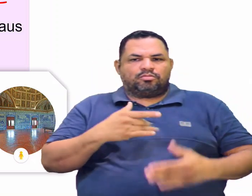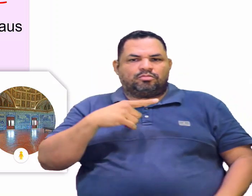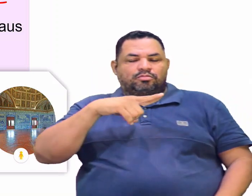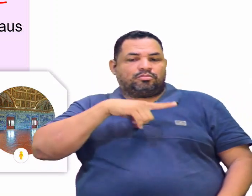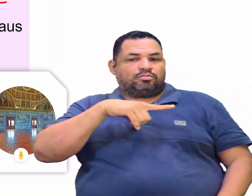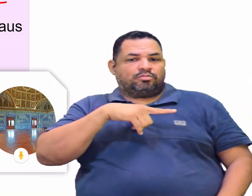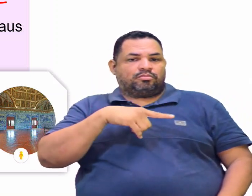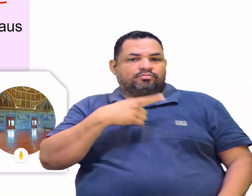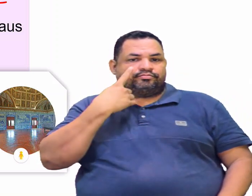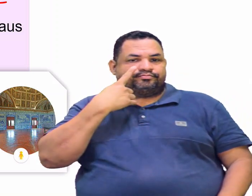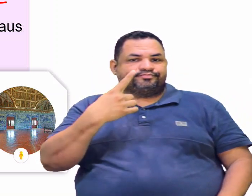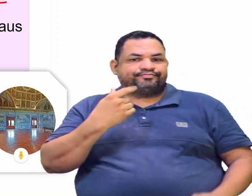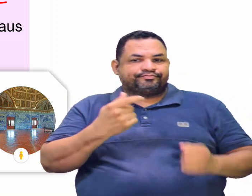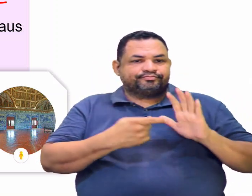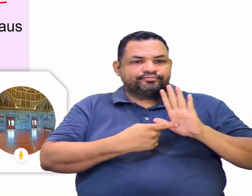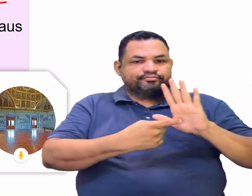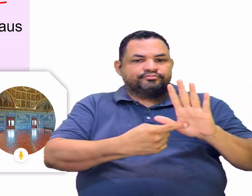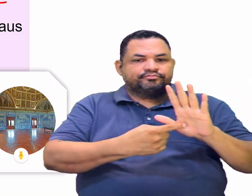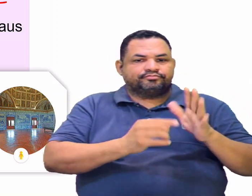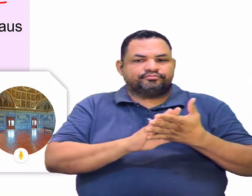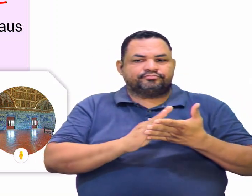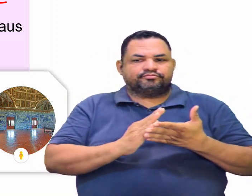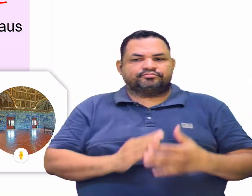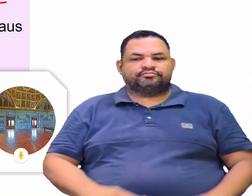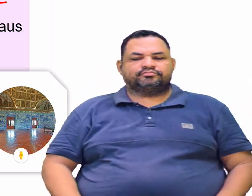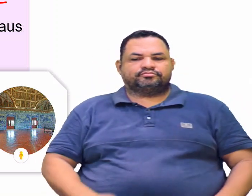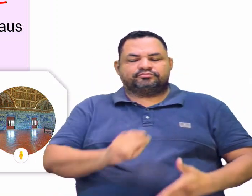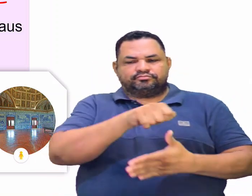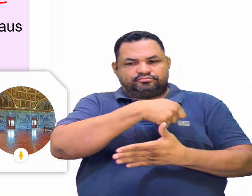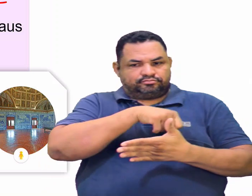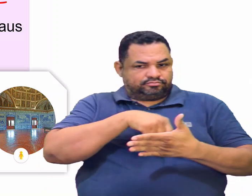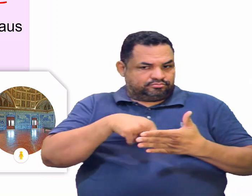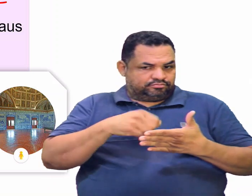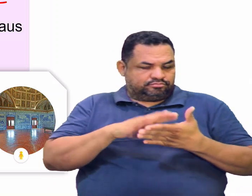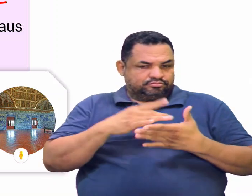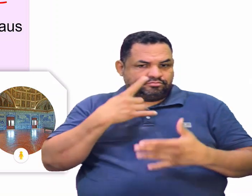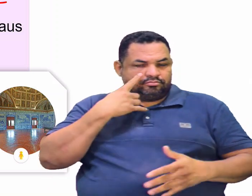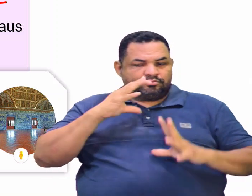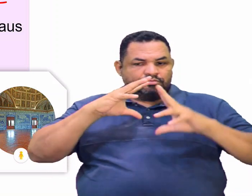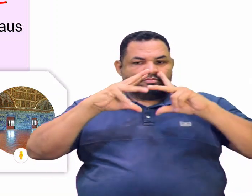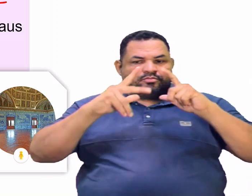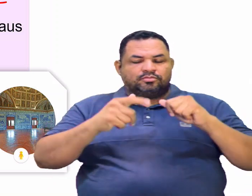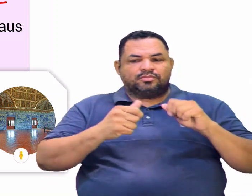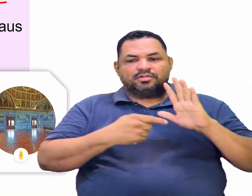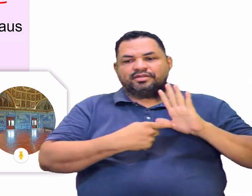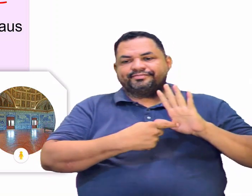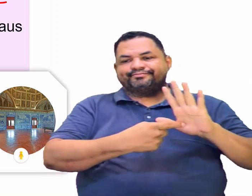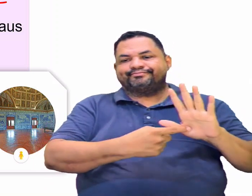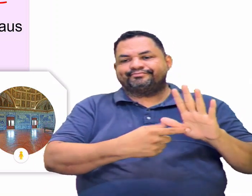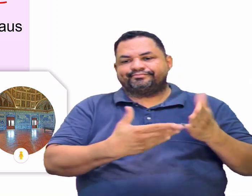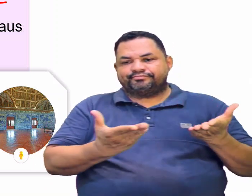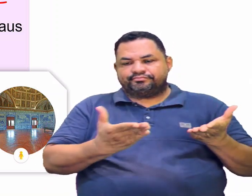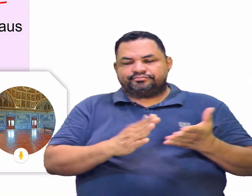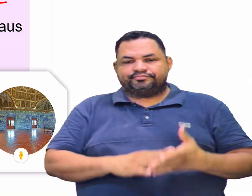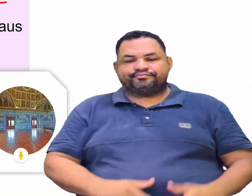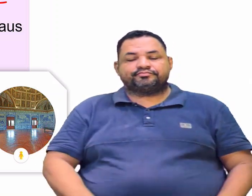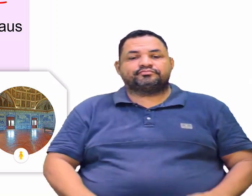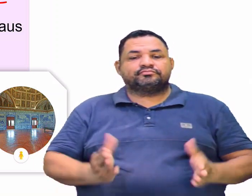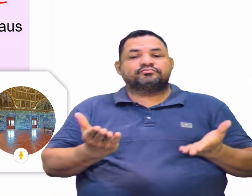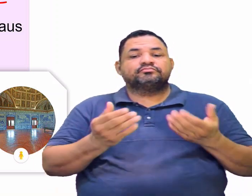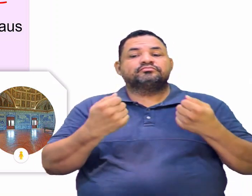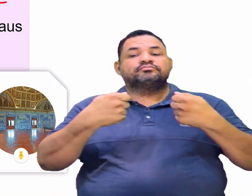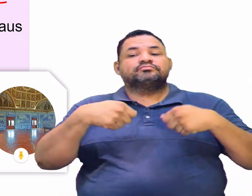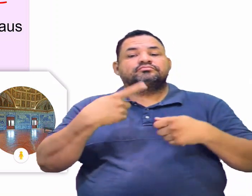falei, que eu mostrei ali, né, que estavam ali escritos, todos aqueles que eu estava apresentando para vocês,